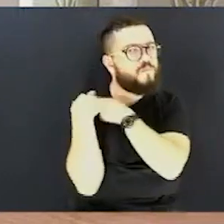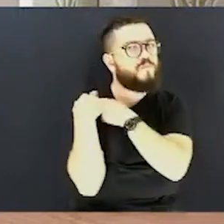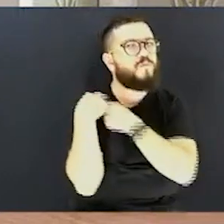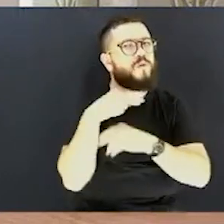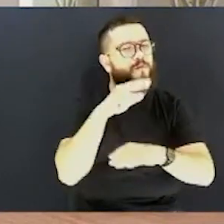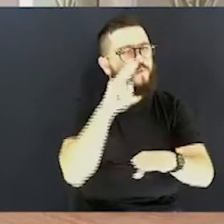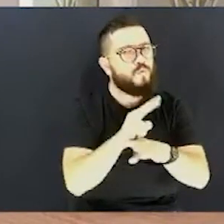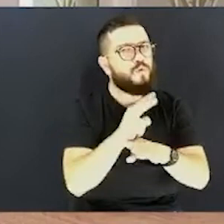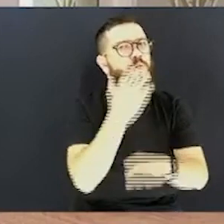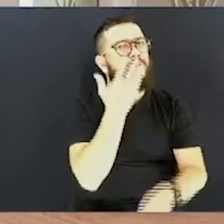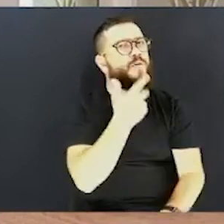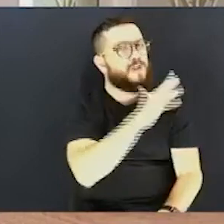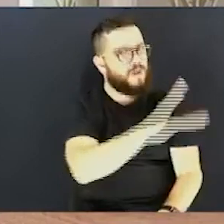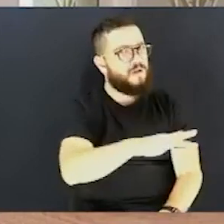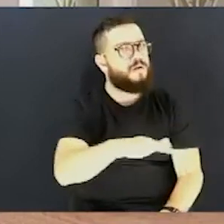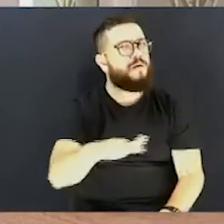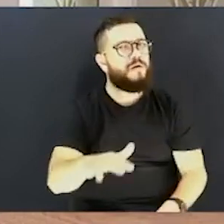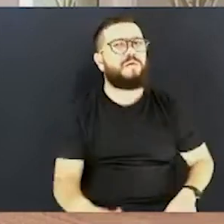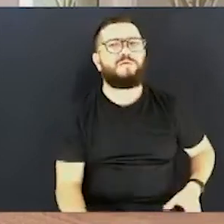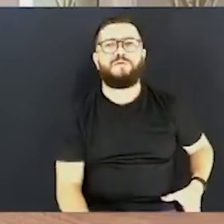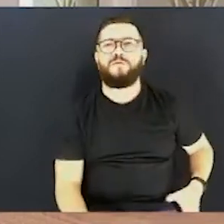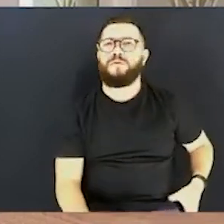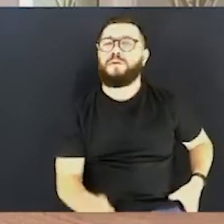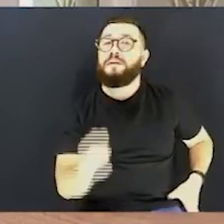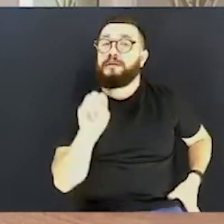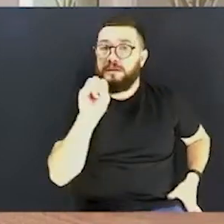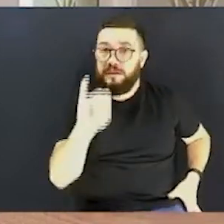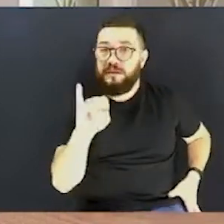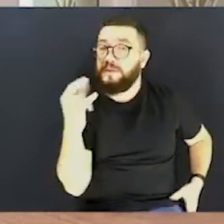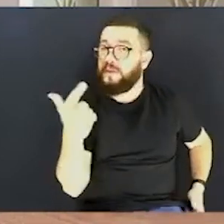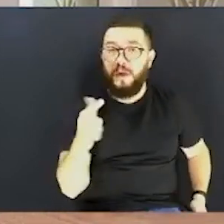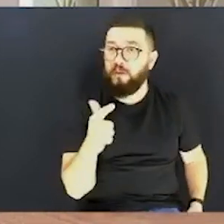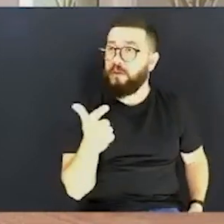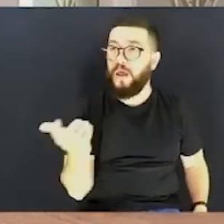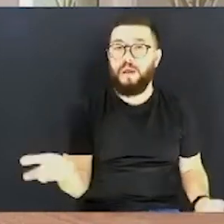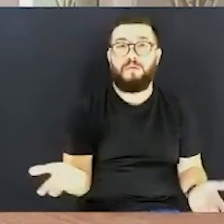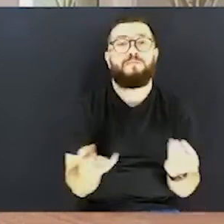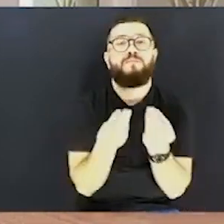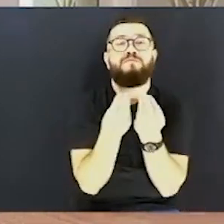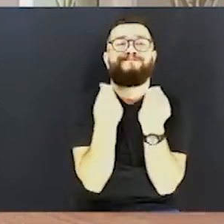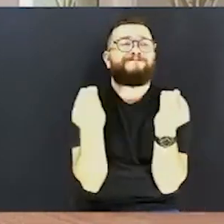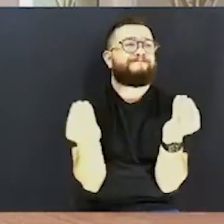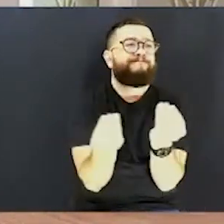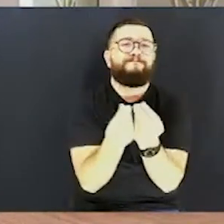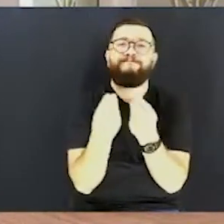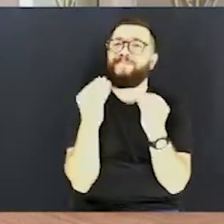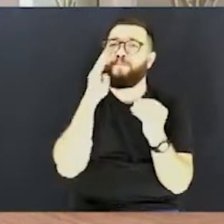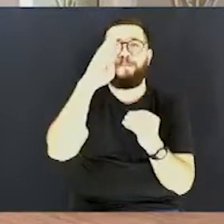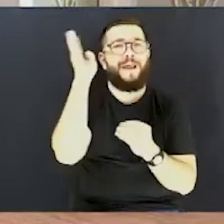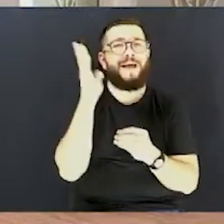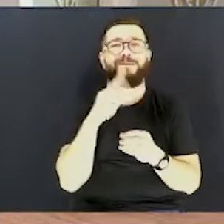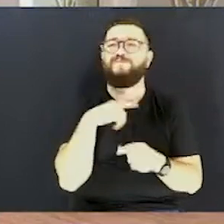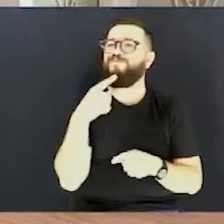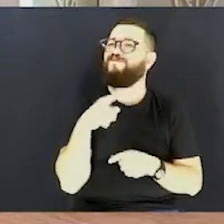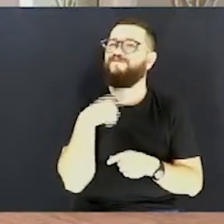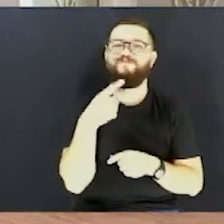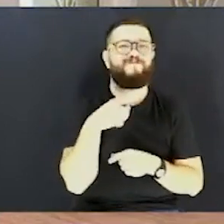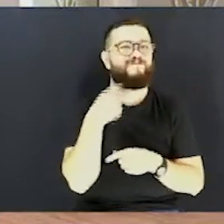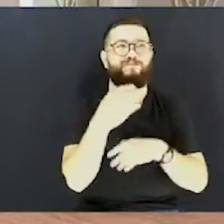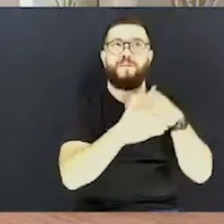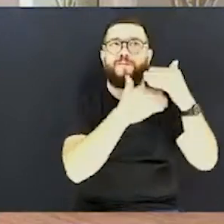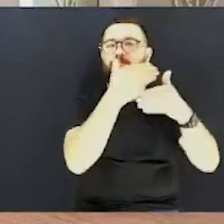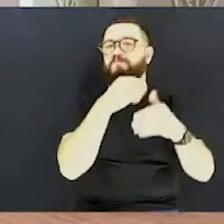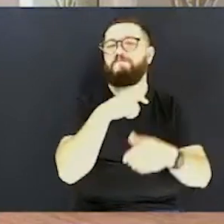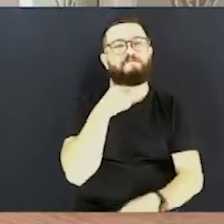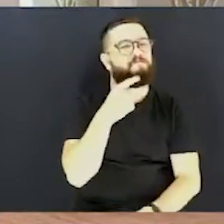infância. Enquanto isso não ocorrer, o nosso Brasil não vai ser desenvolvido, porque o que eu tenho visto